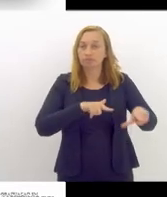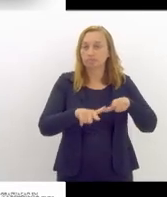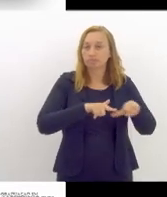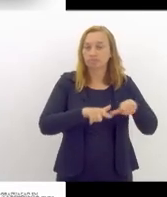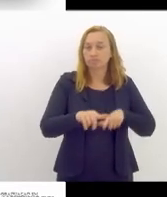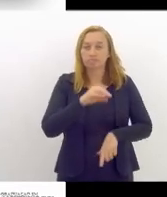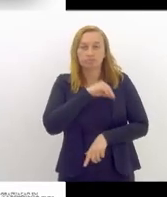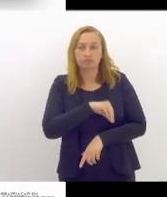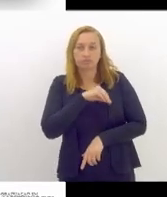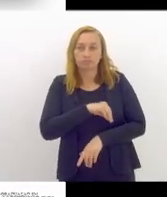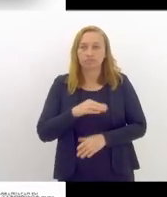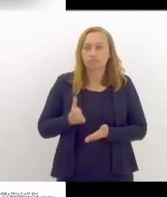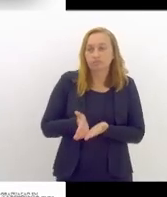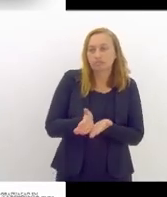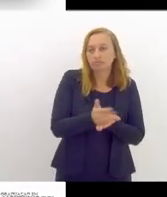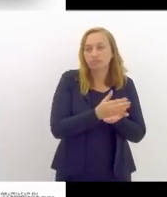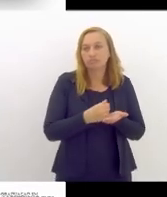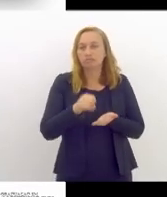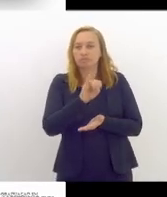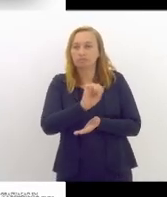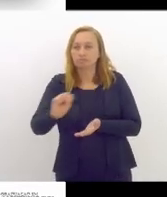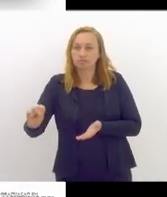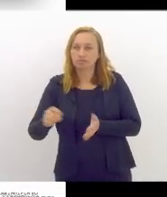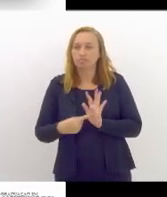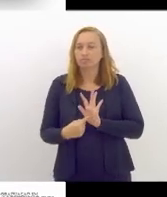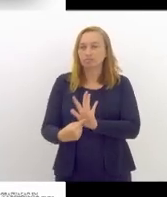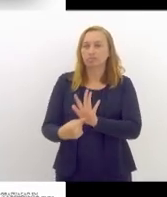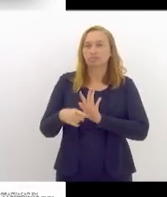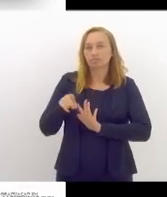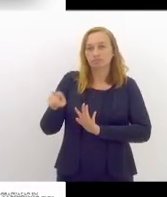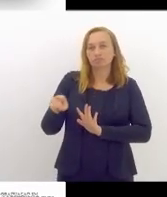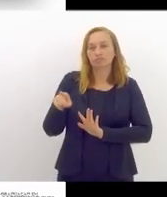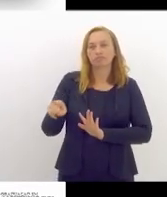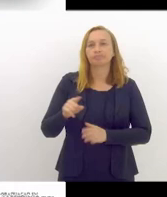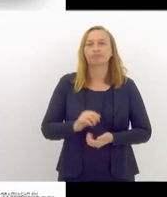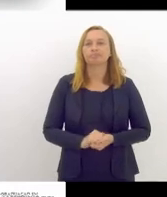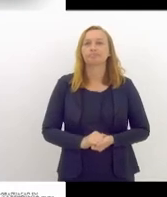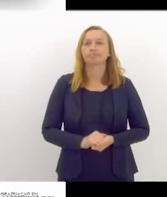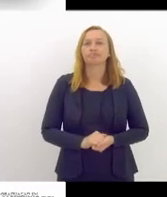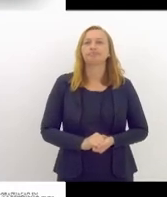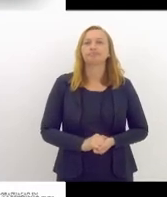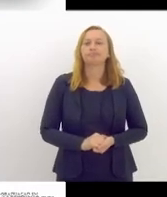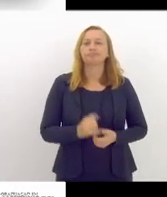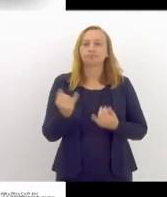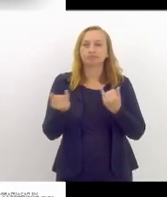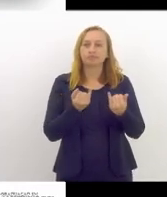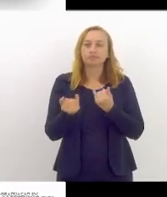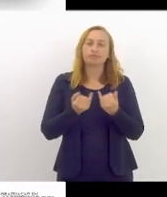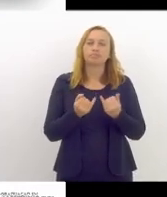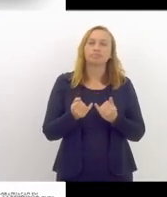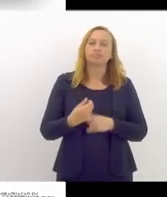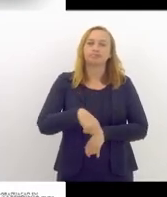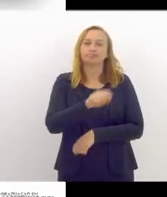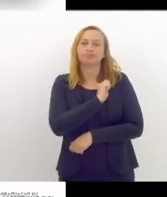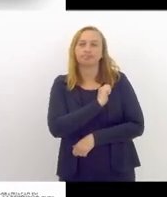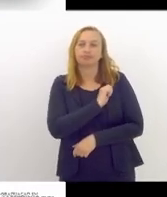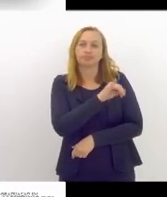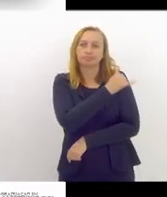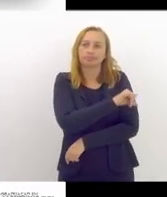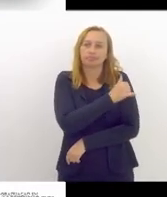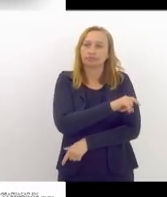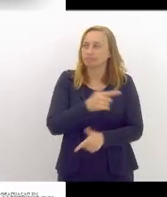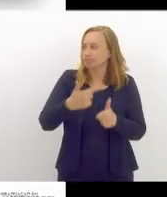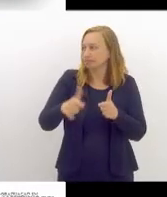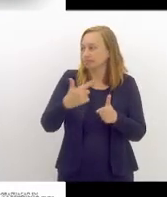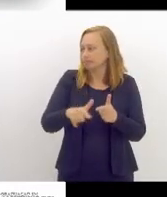e arrecadação de ICMS como apontado lá pela diagnóstico fiscal que o Rio de Janeiro tem um problema de receita